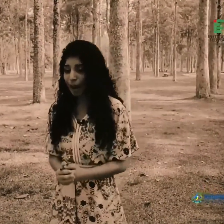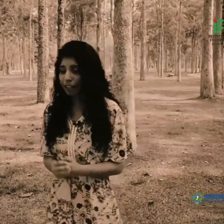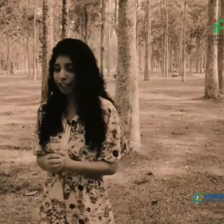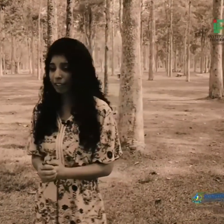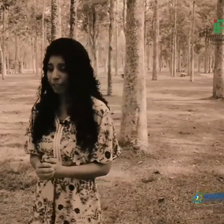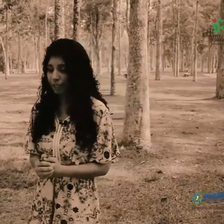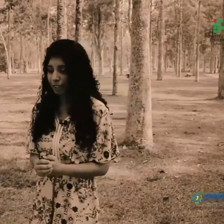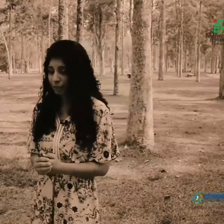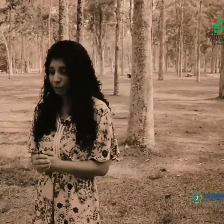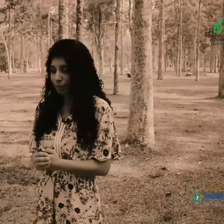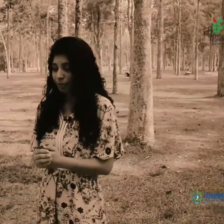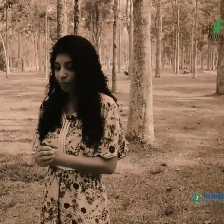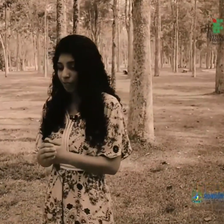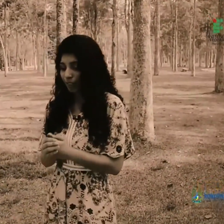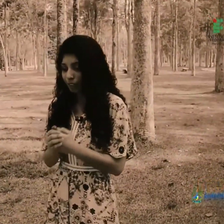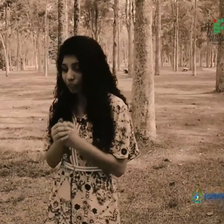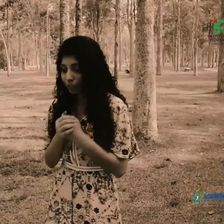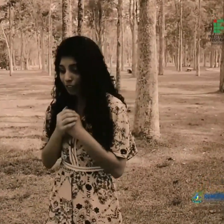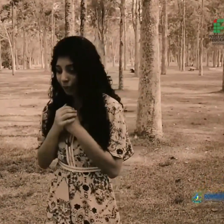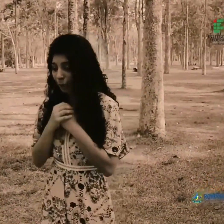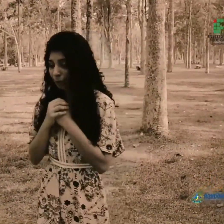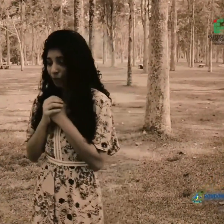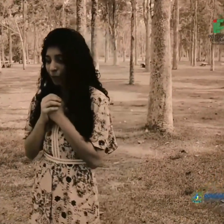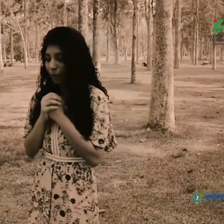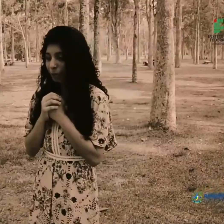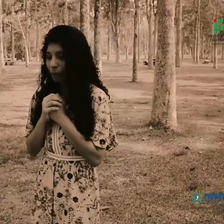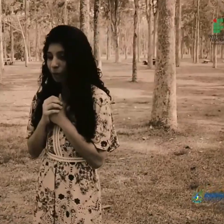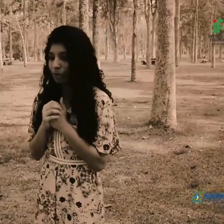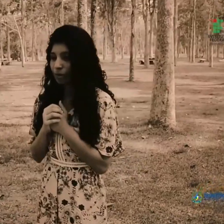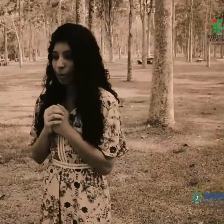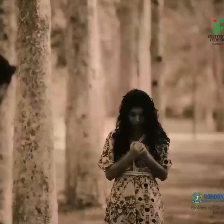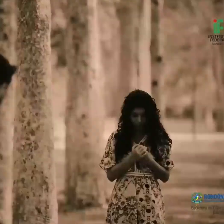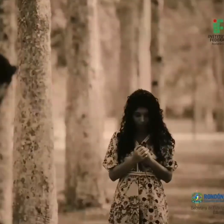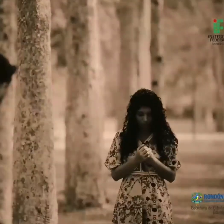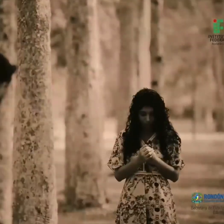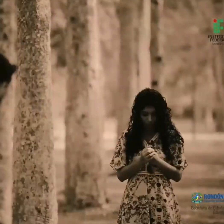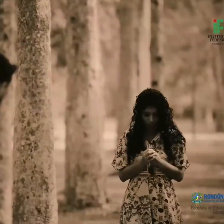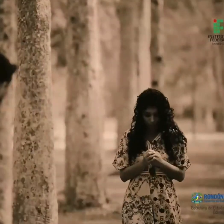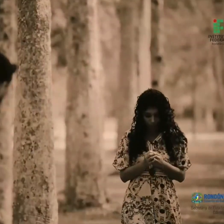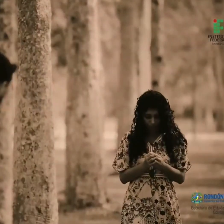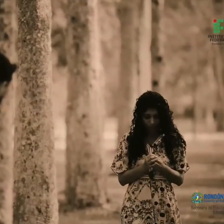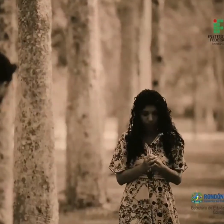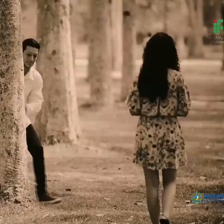faz parte de ti. Fica comigo, Romeu.